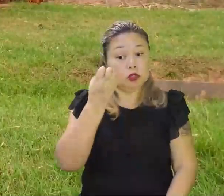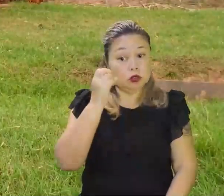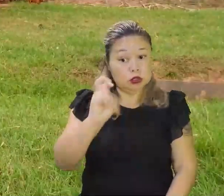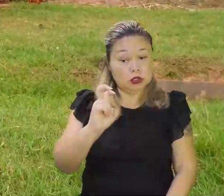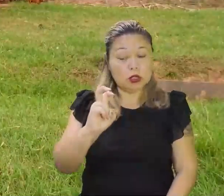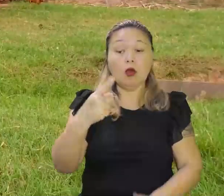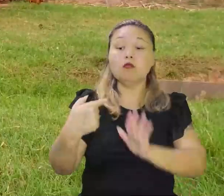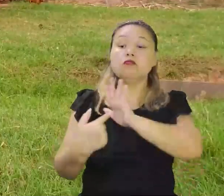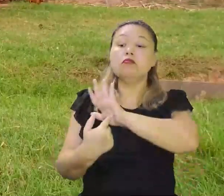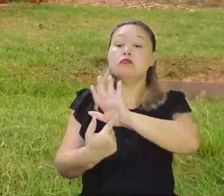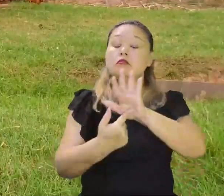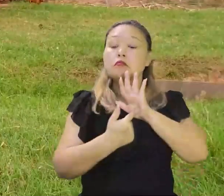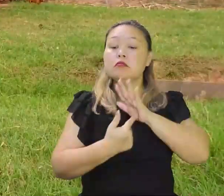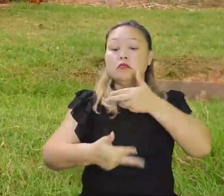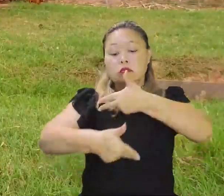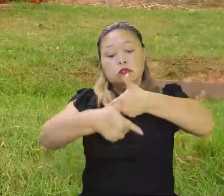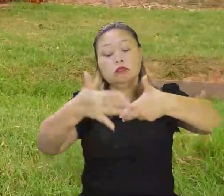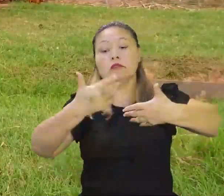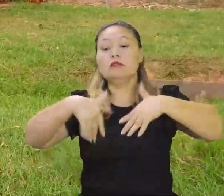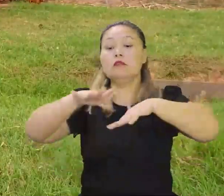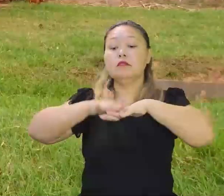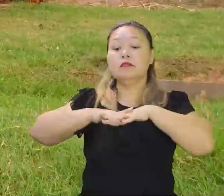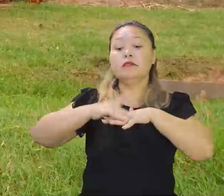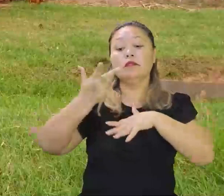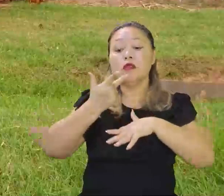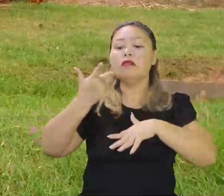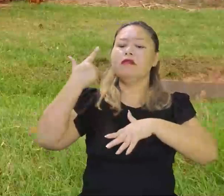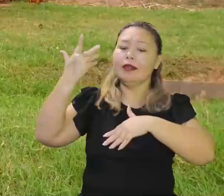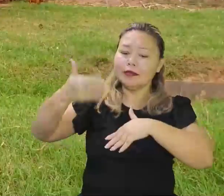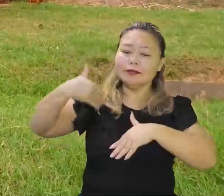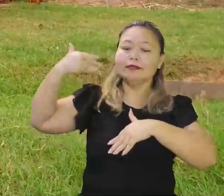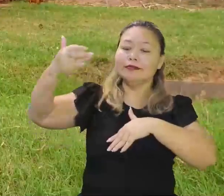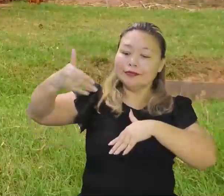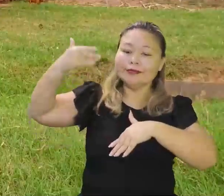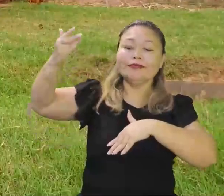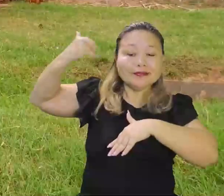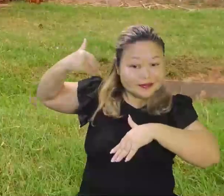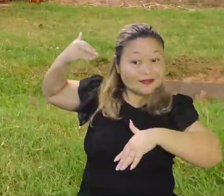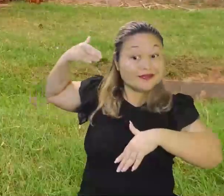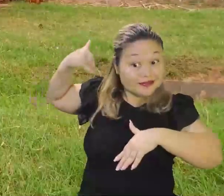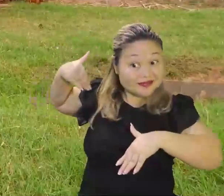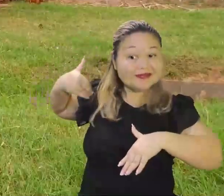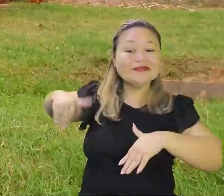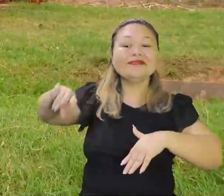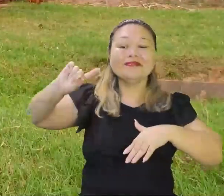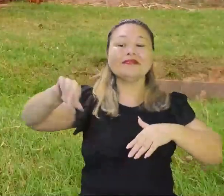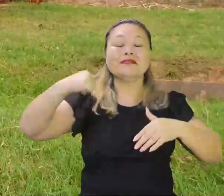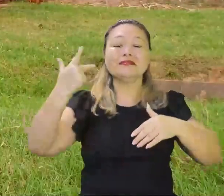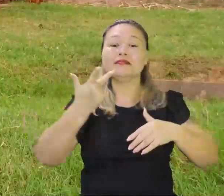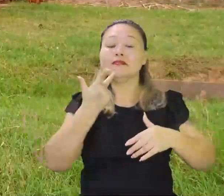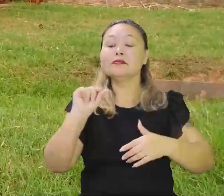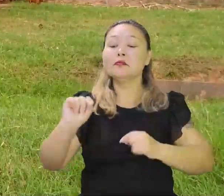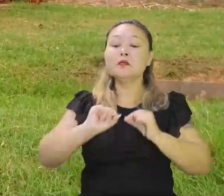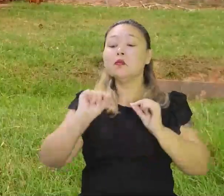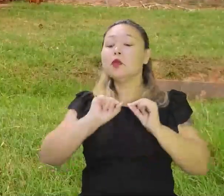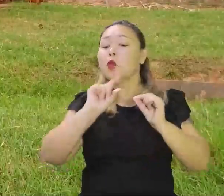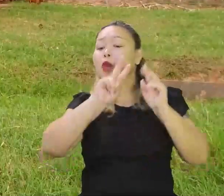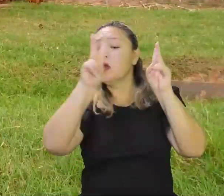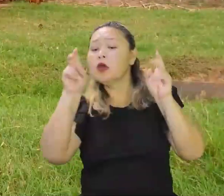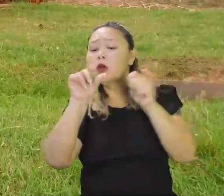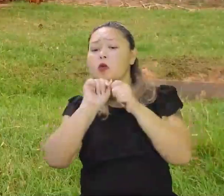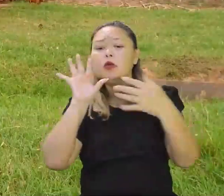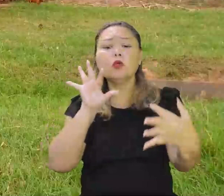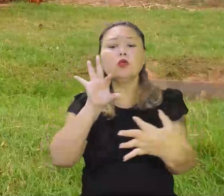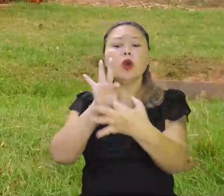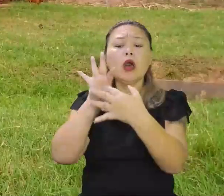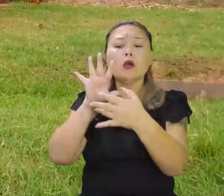que é essa etnomatemática que a gente vem falando aí nas aulas anteriores, né? O que trata esse assunto, o que isso tem a